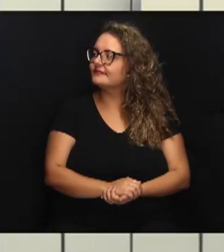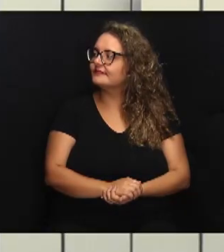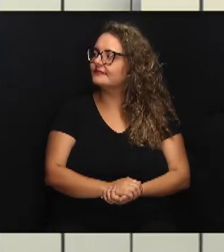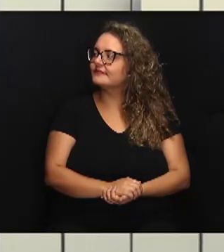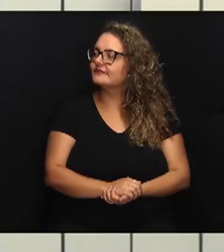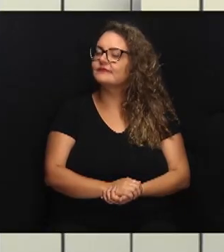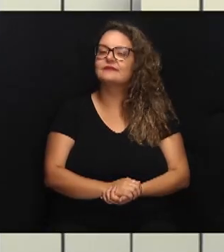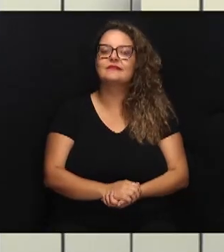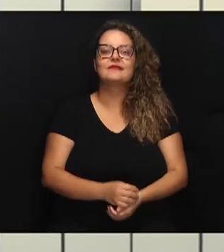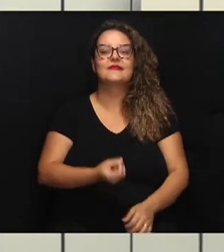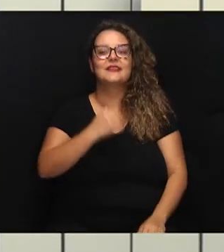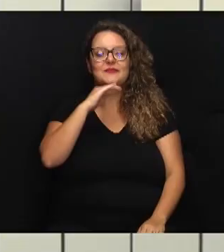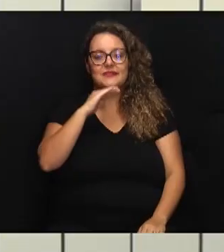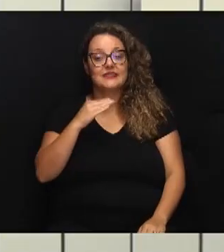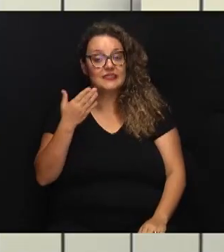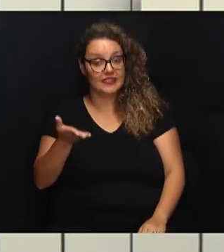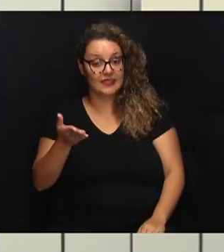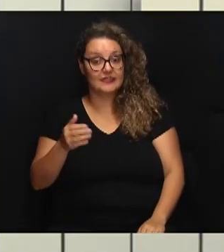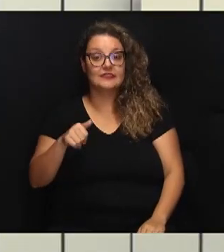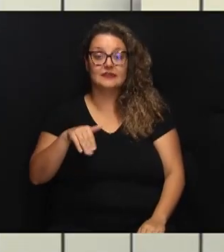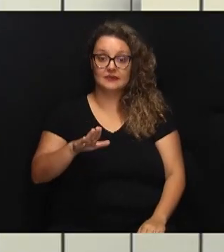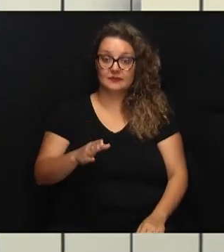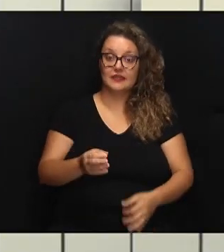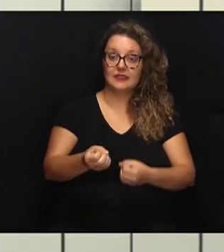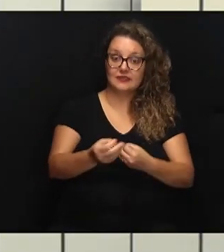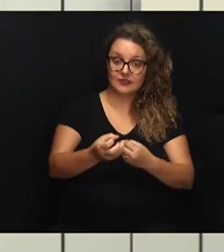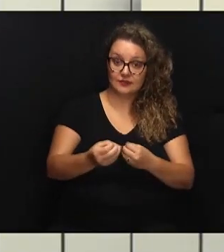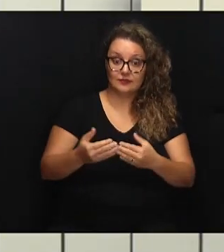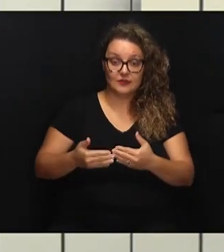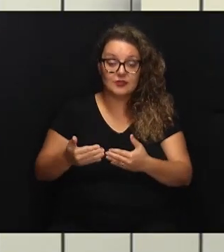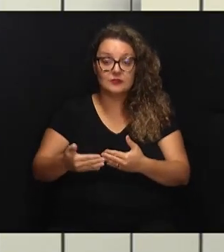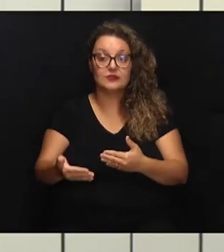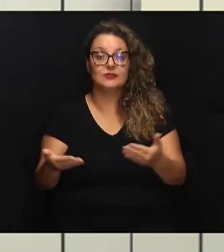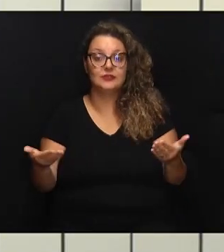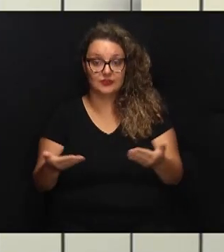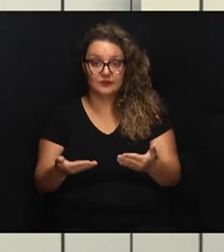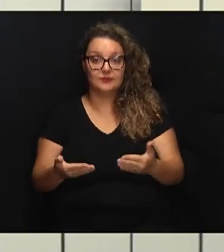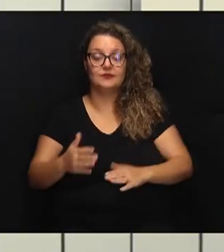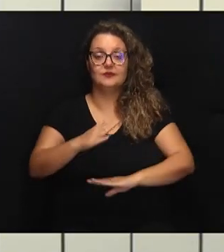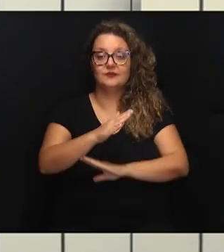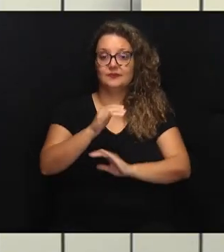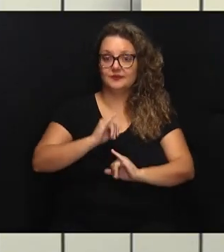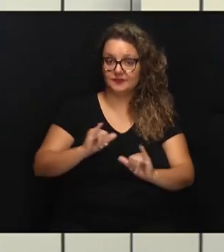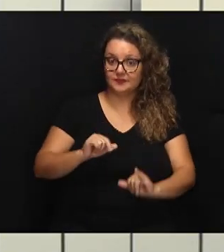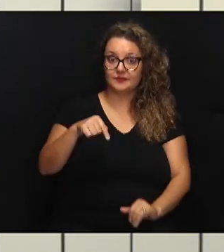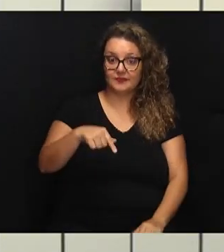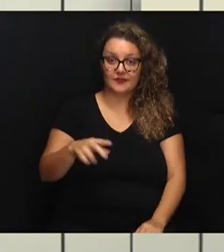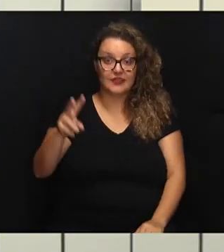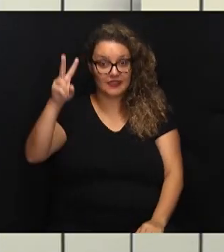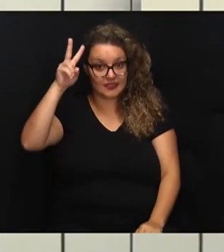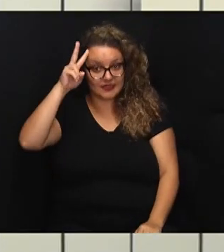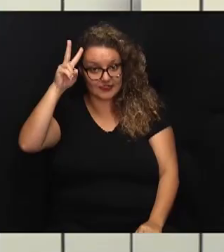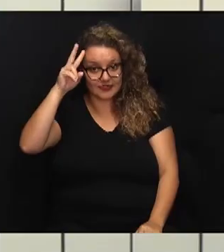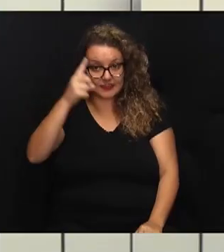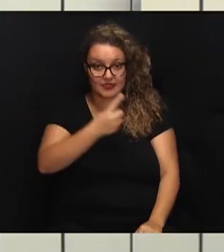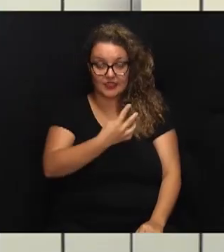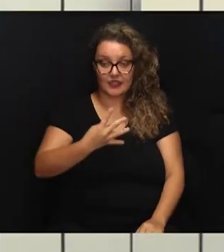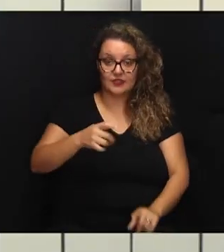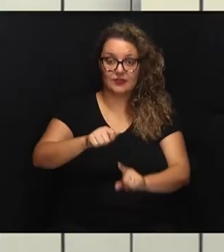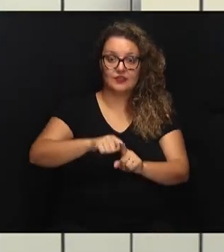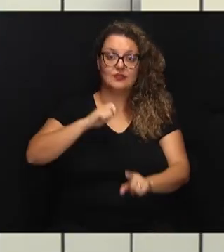Boa tarde, essas e outras informações a partir de agora no Câmara Notícia desta segunda-feira, 14 de abril